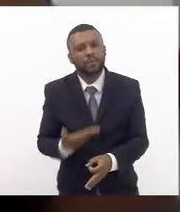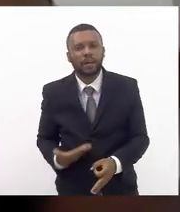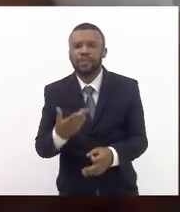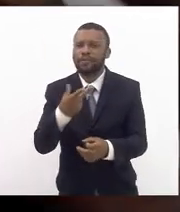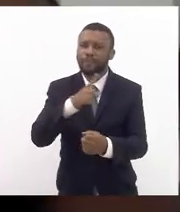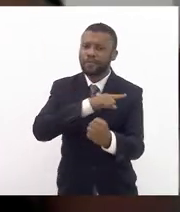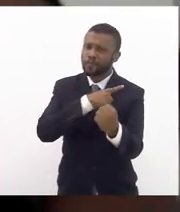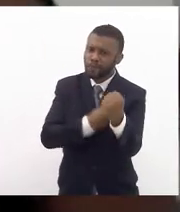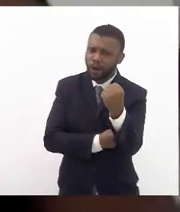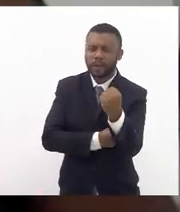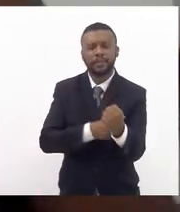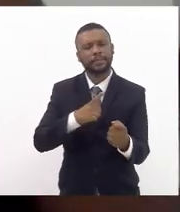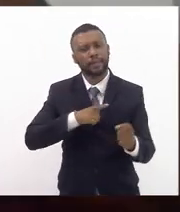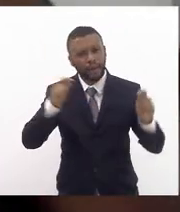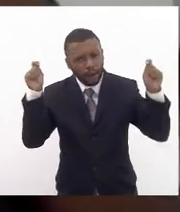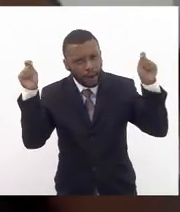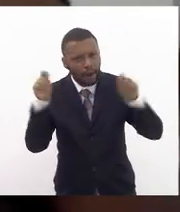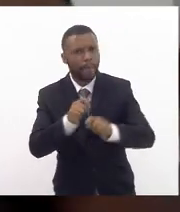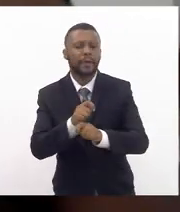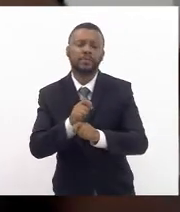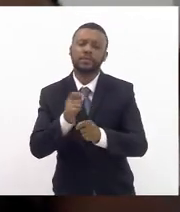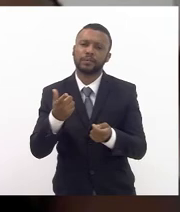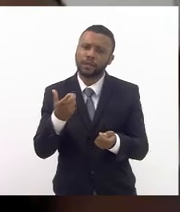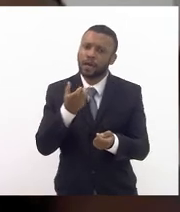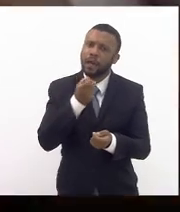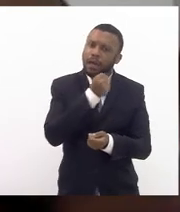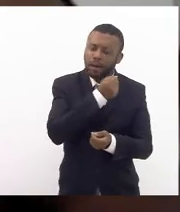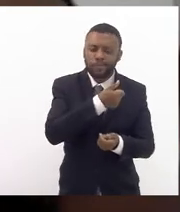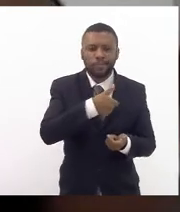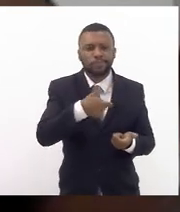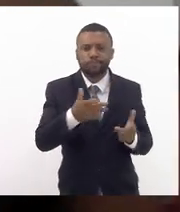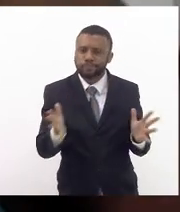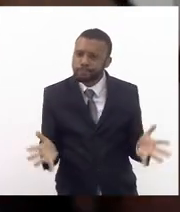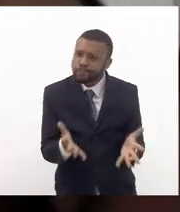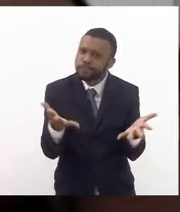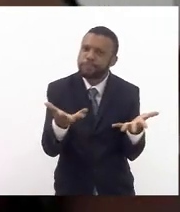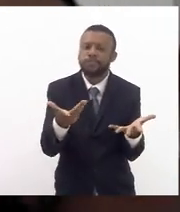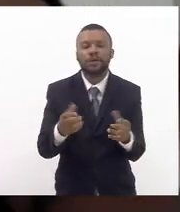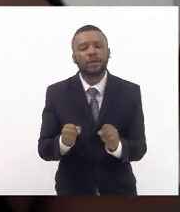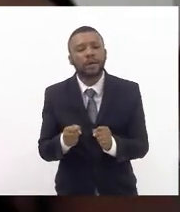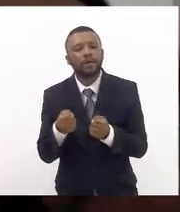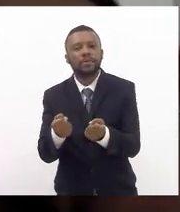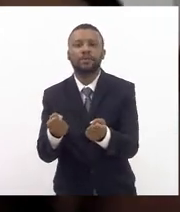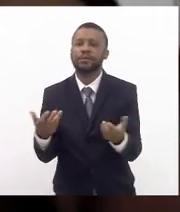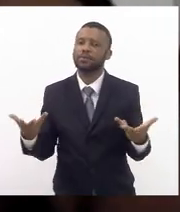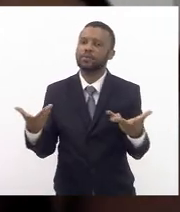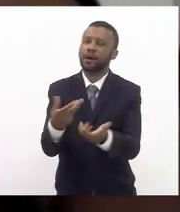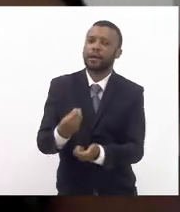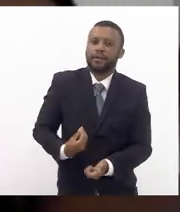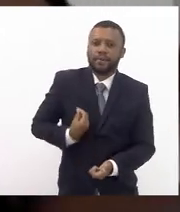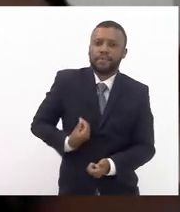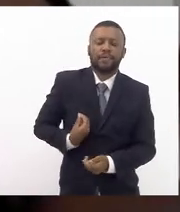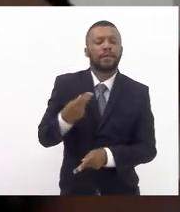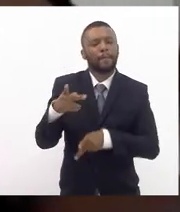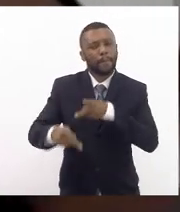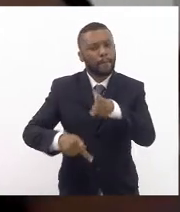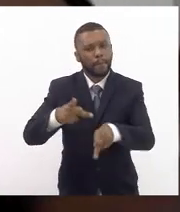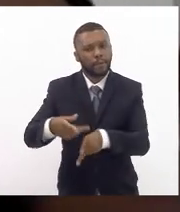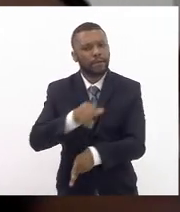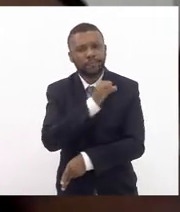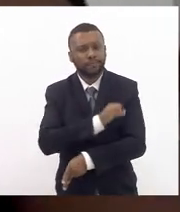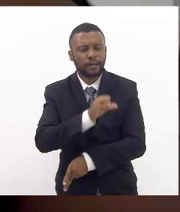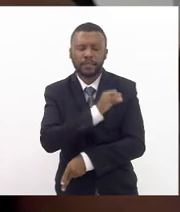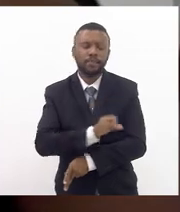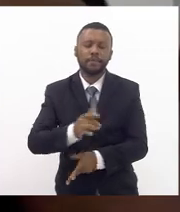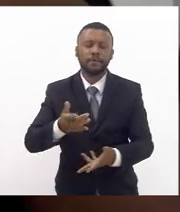forte, com capacidade de recuperação e de garantia de qualidade de vida para a população fluminense. Ou